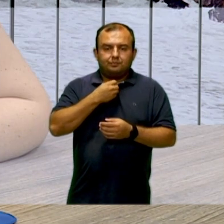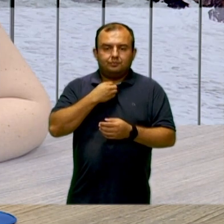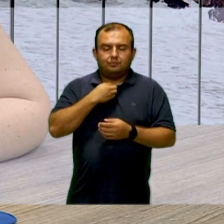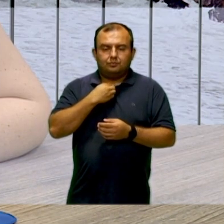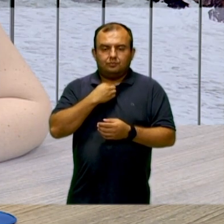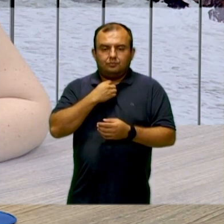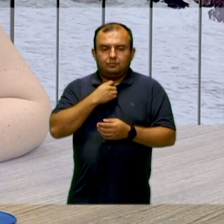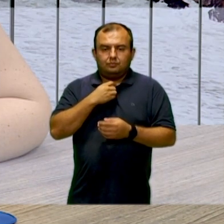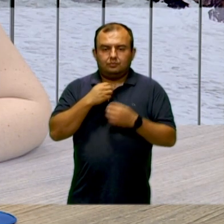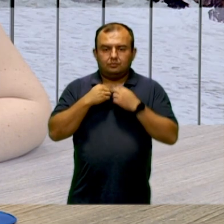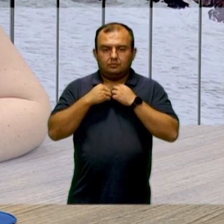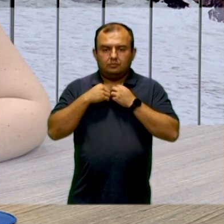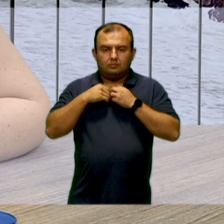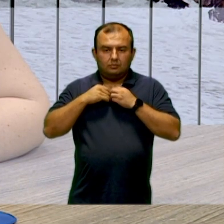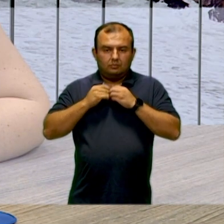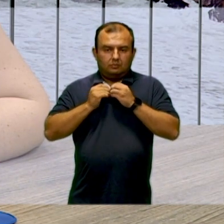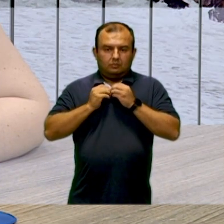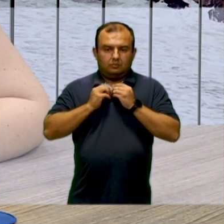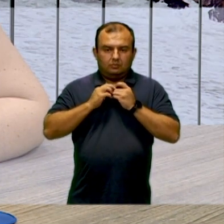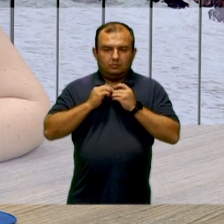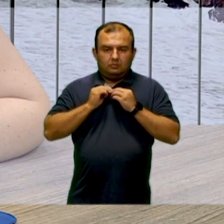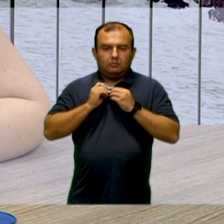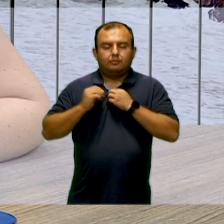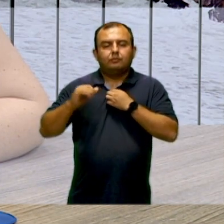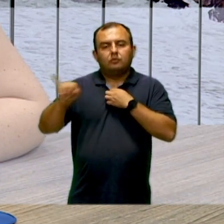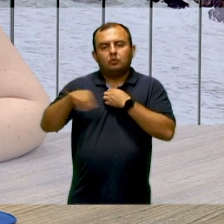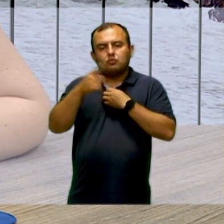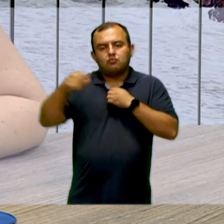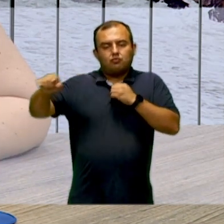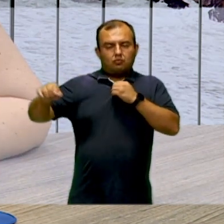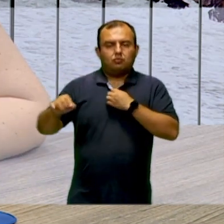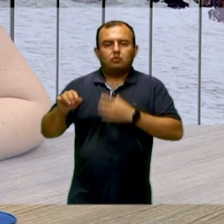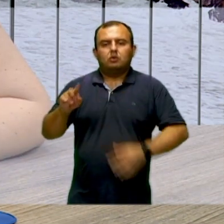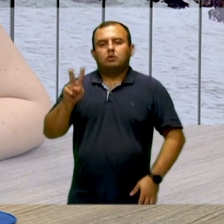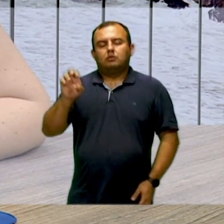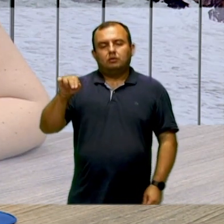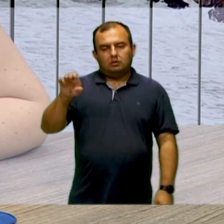João Venceslau, nosso artista, nosso amigo, que está